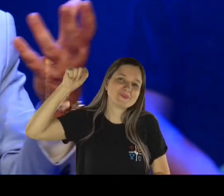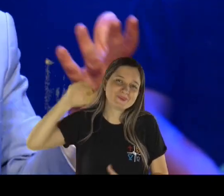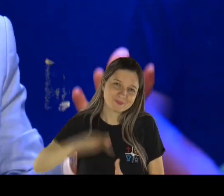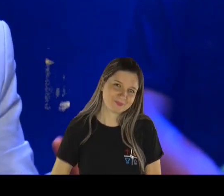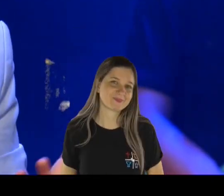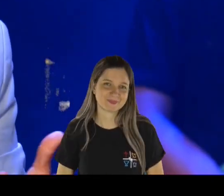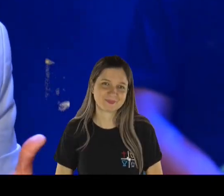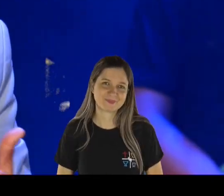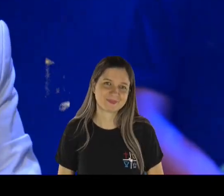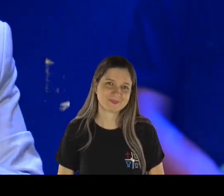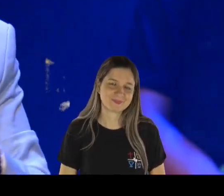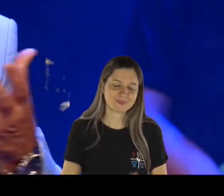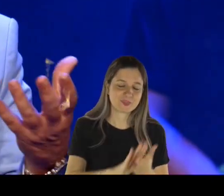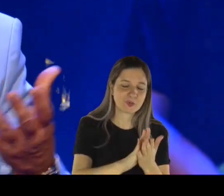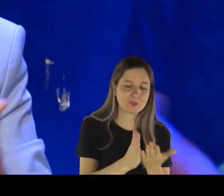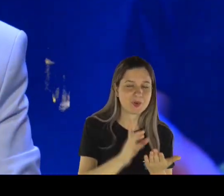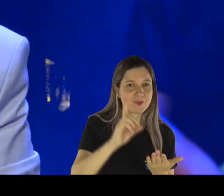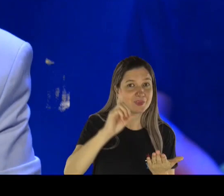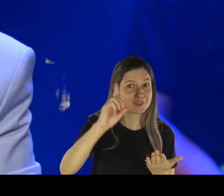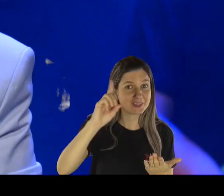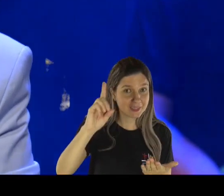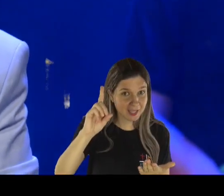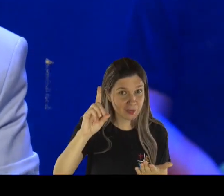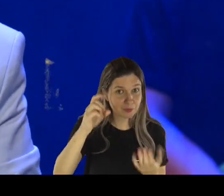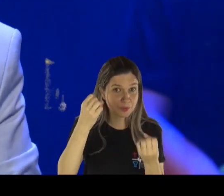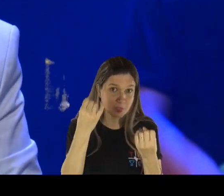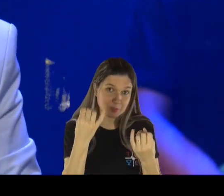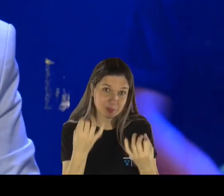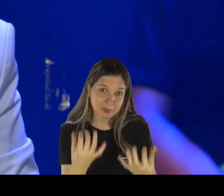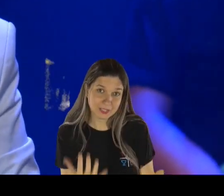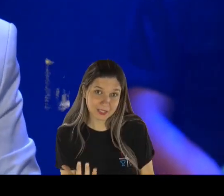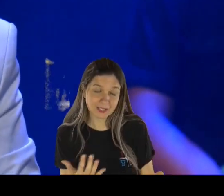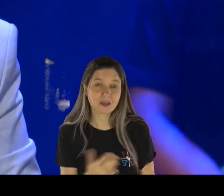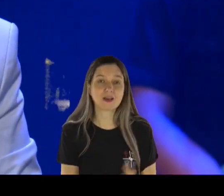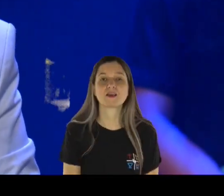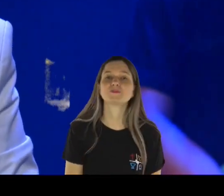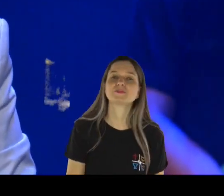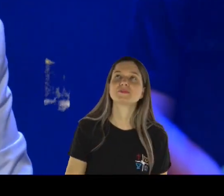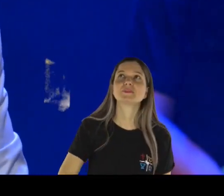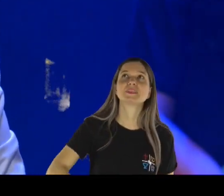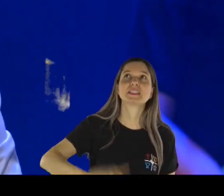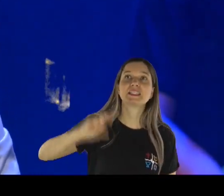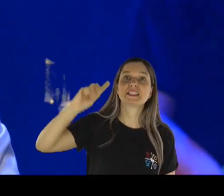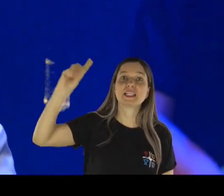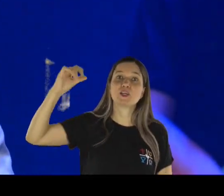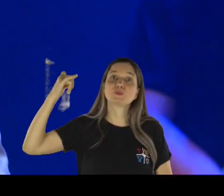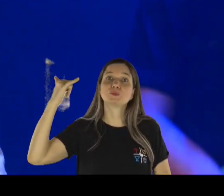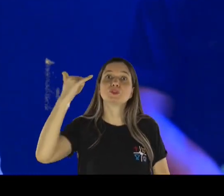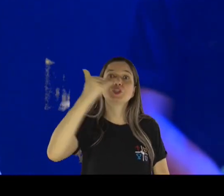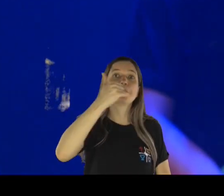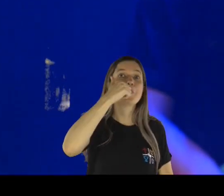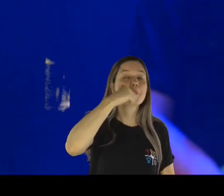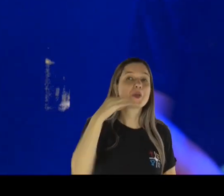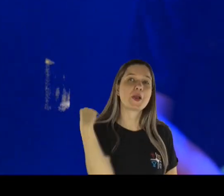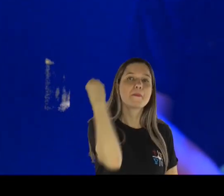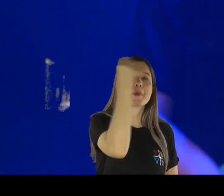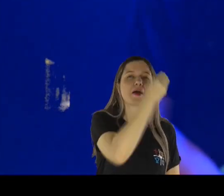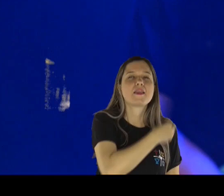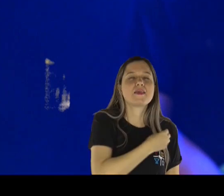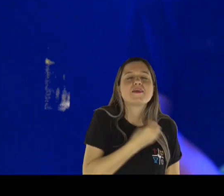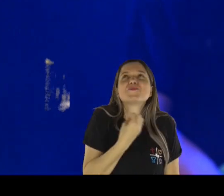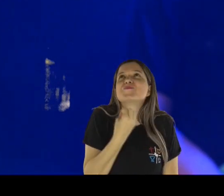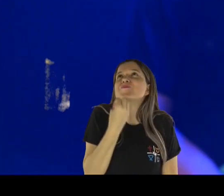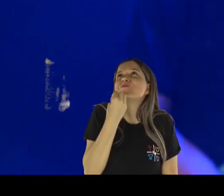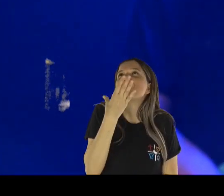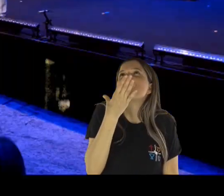Bendita sois entre as mulheres. Ela foi ter um grau. Então, às vezes, a gente passa por tribulação, passa por